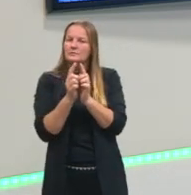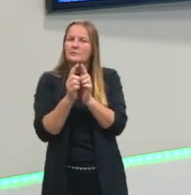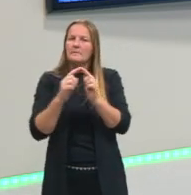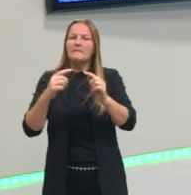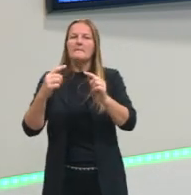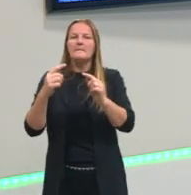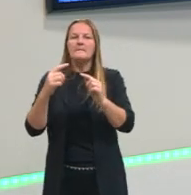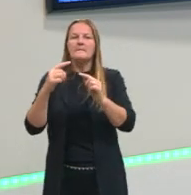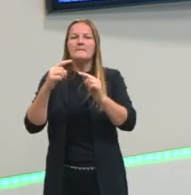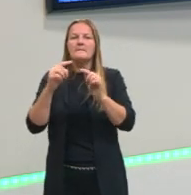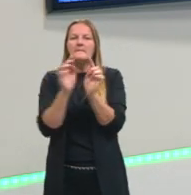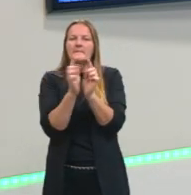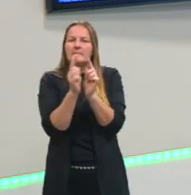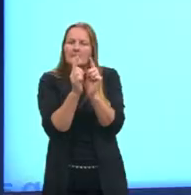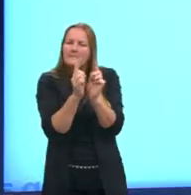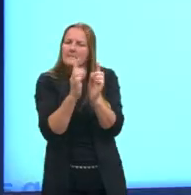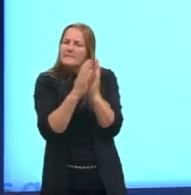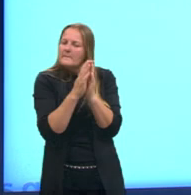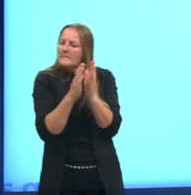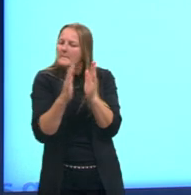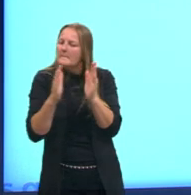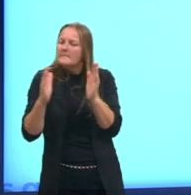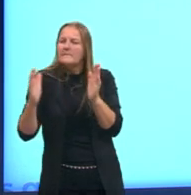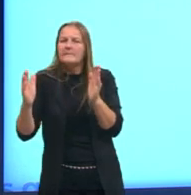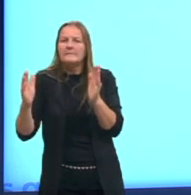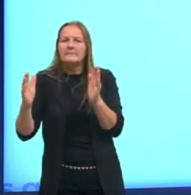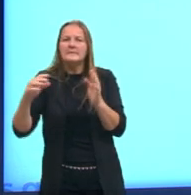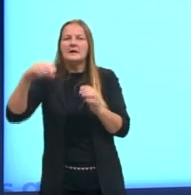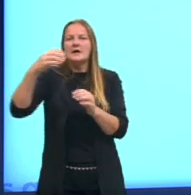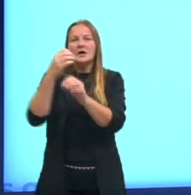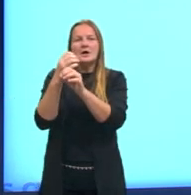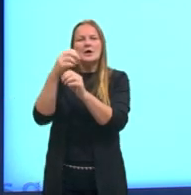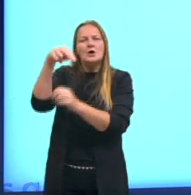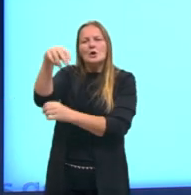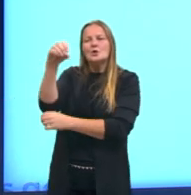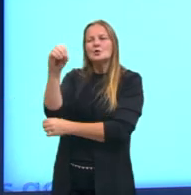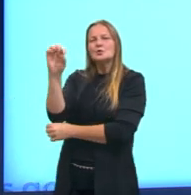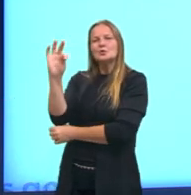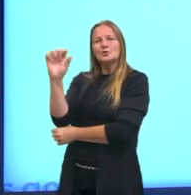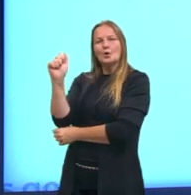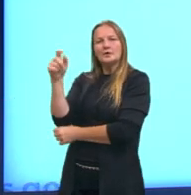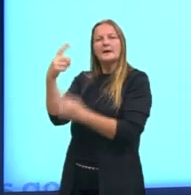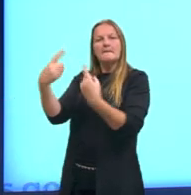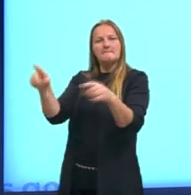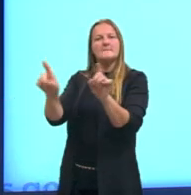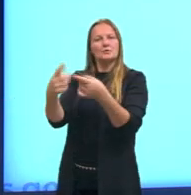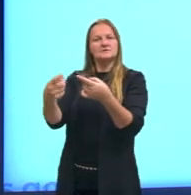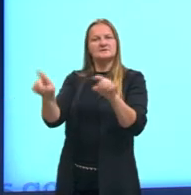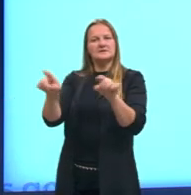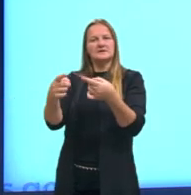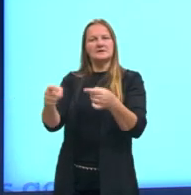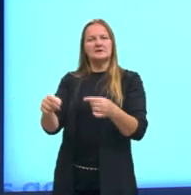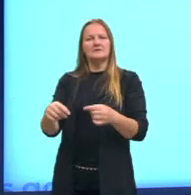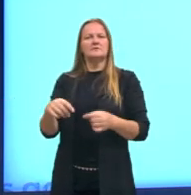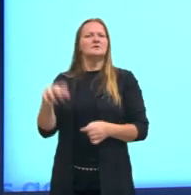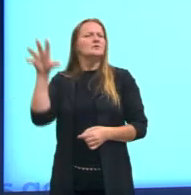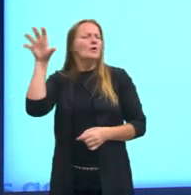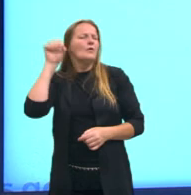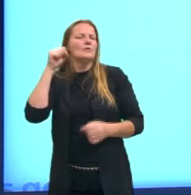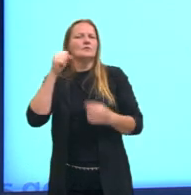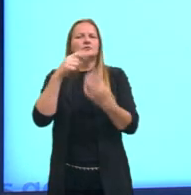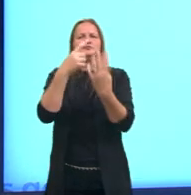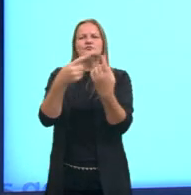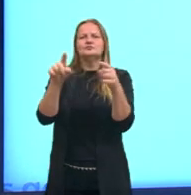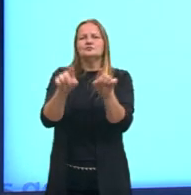distância matemática criada por Pitágoras se você quer ir assistir outros Corais em 4 vozes